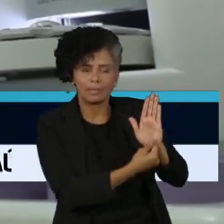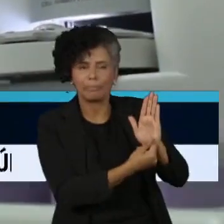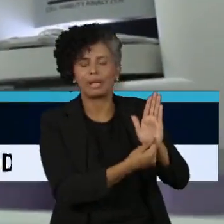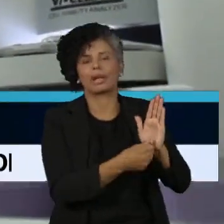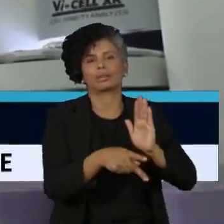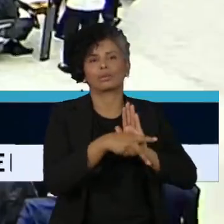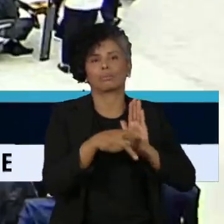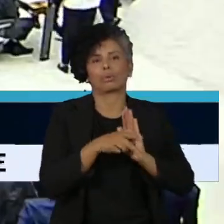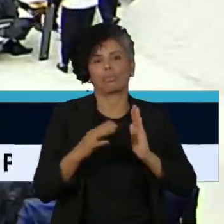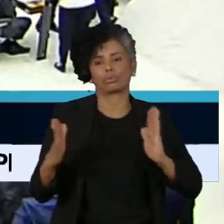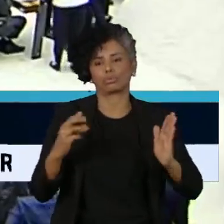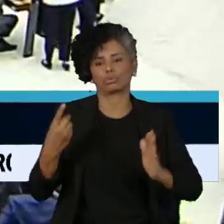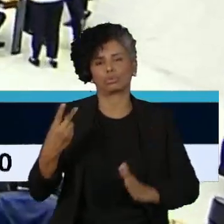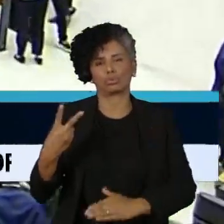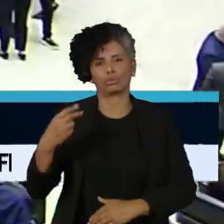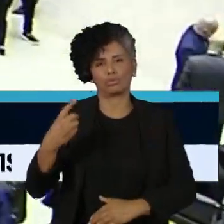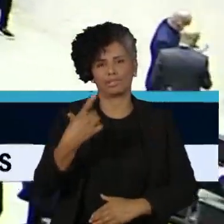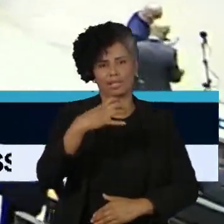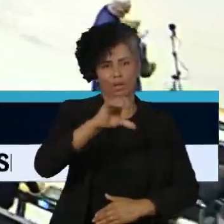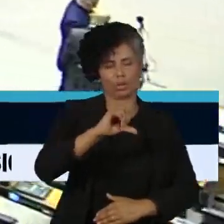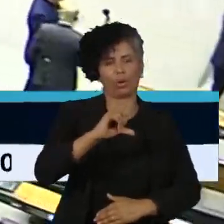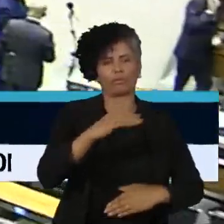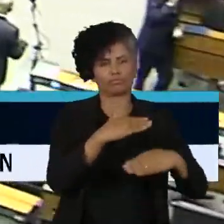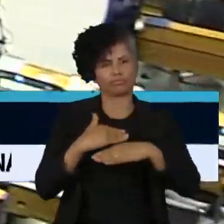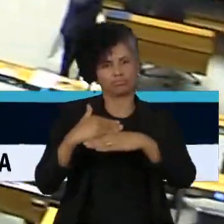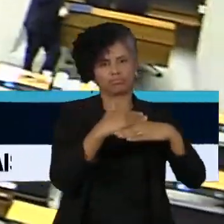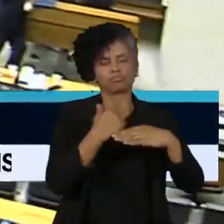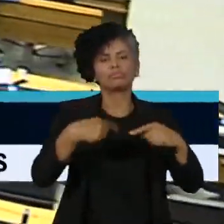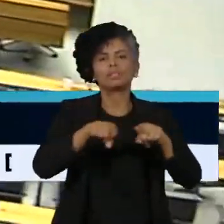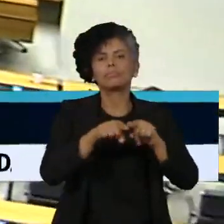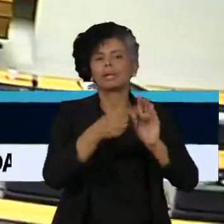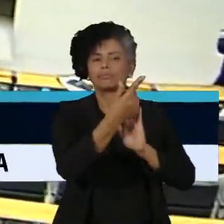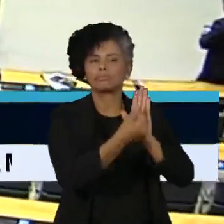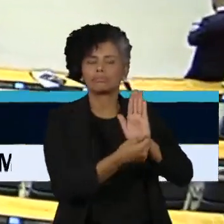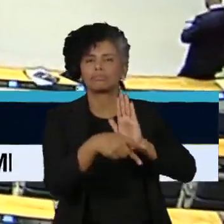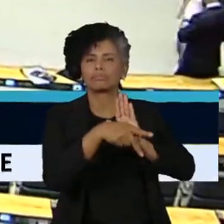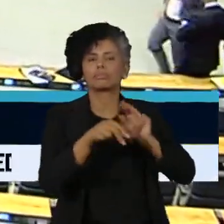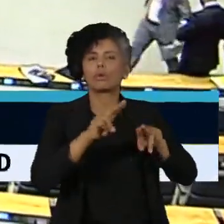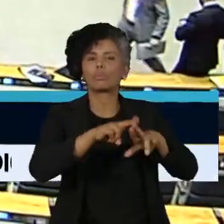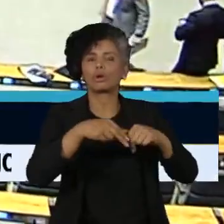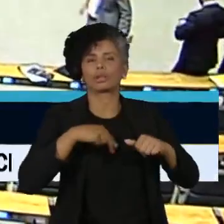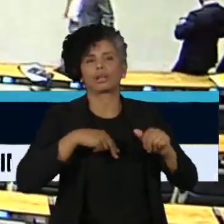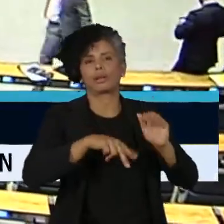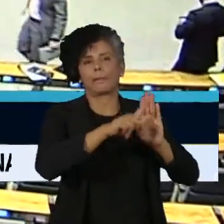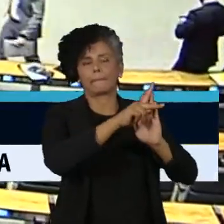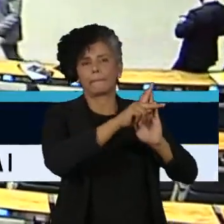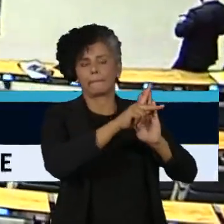na pré-pandemia. Os recursos foram viabilizados pela PEC da Transição, aprovada no final do ano passado.